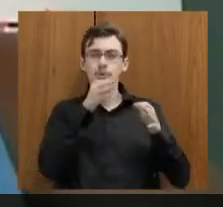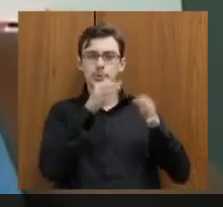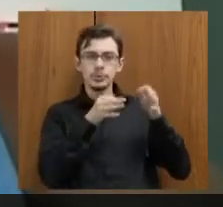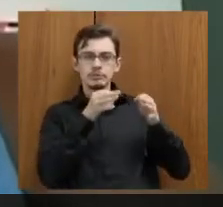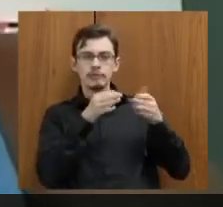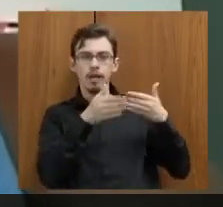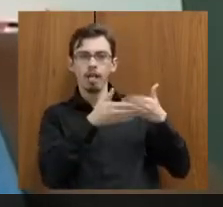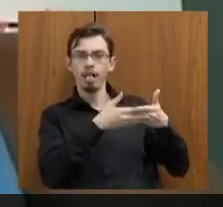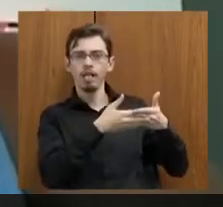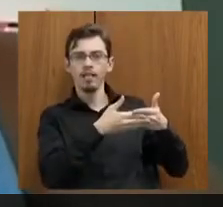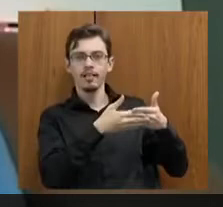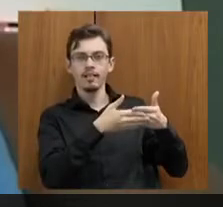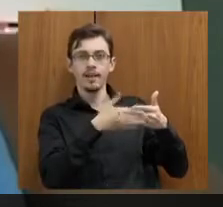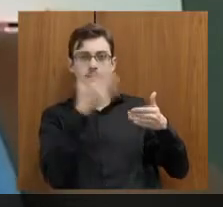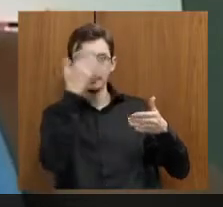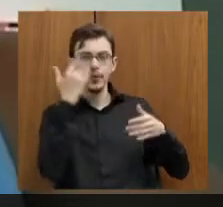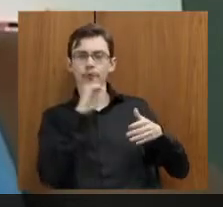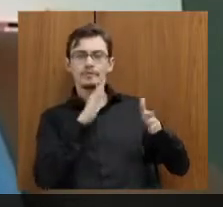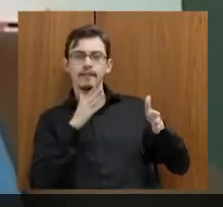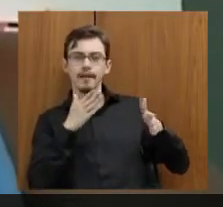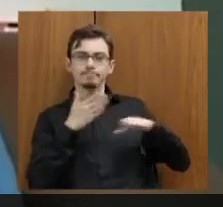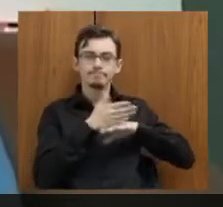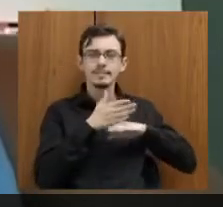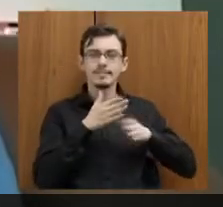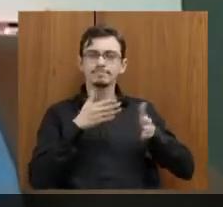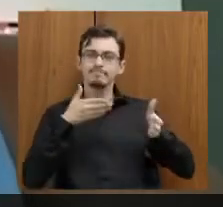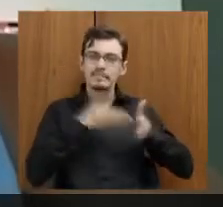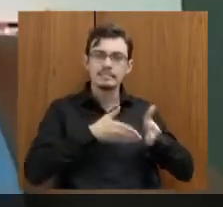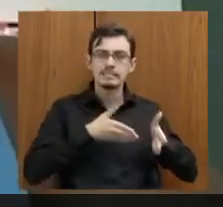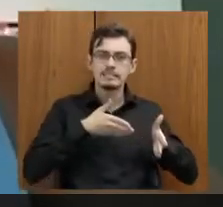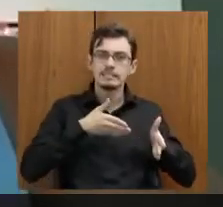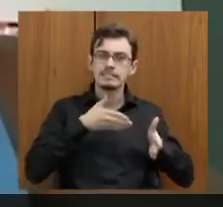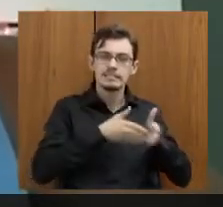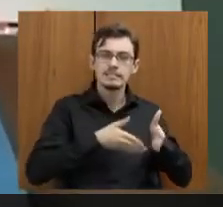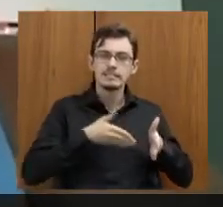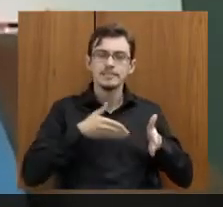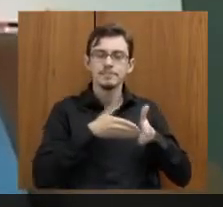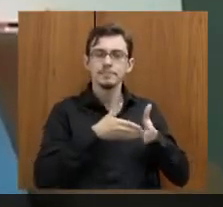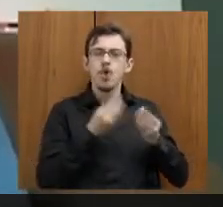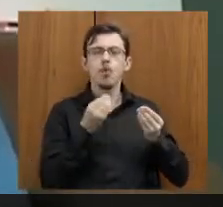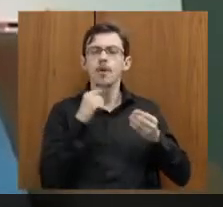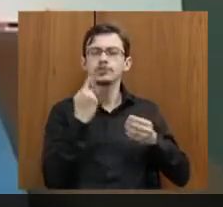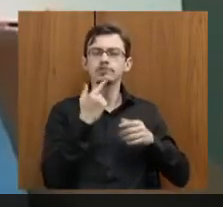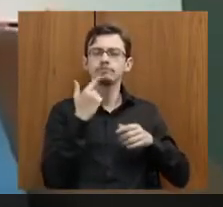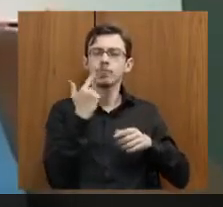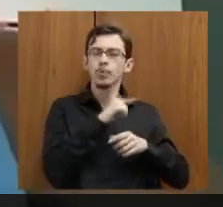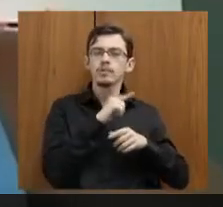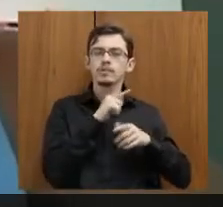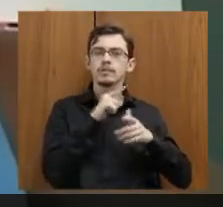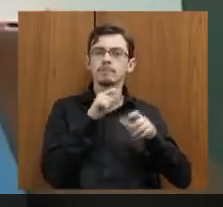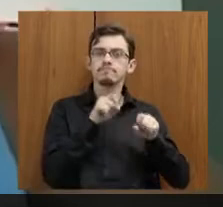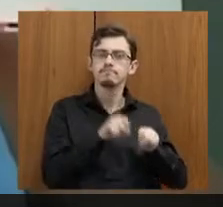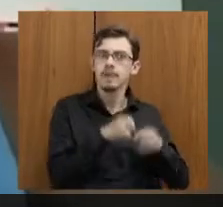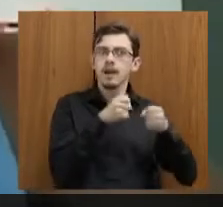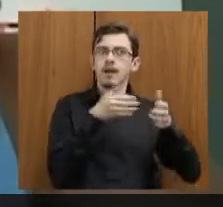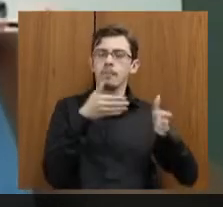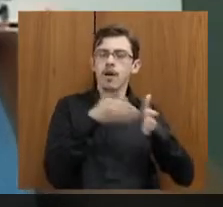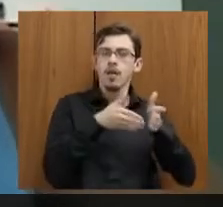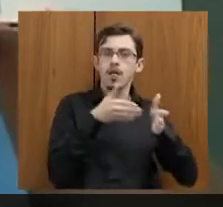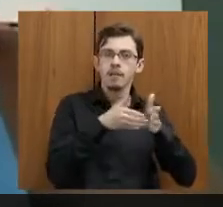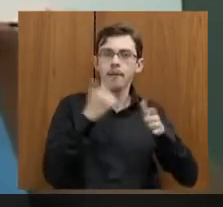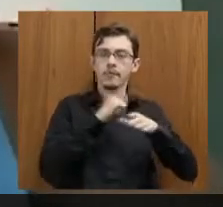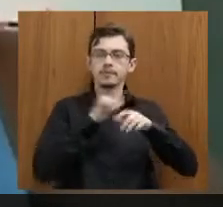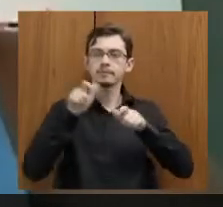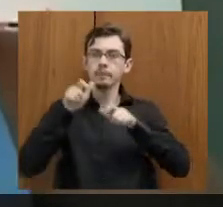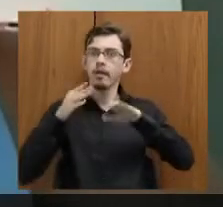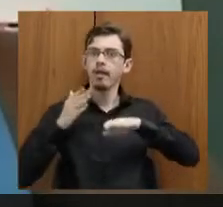que é na verdade uma imperativo da relação da população negra da José a cidade